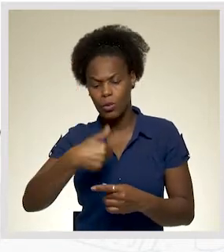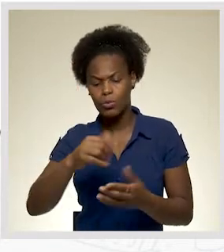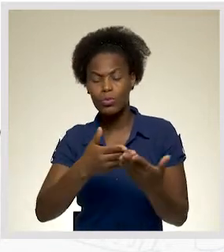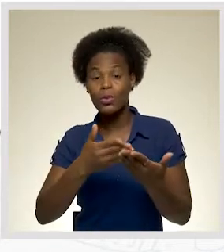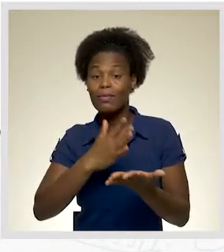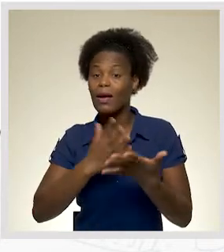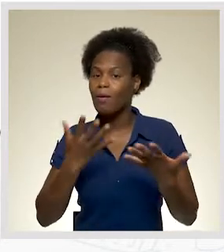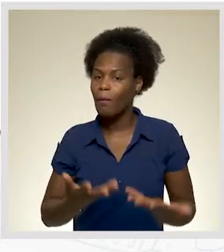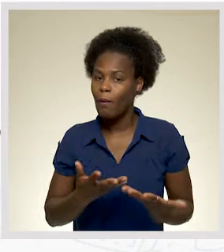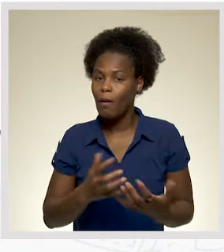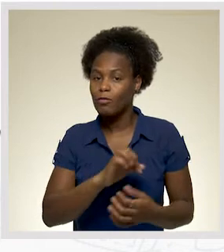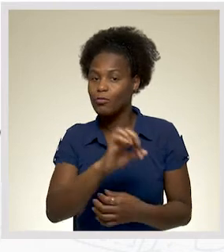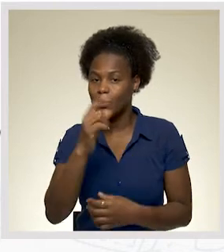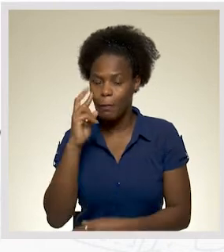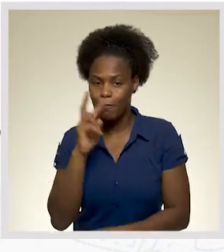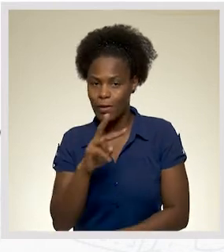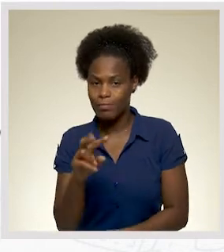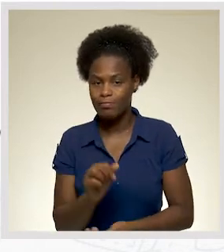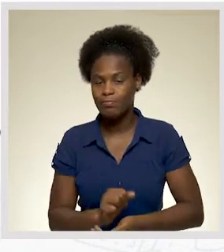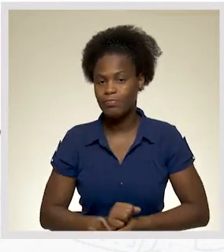então. Então, vejam.